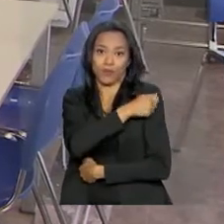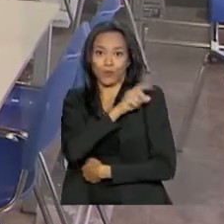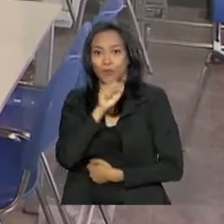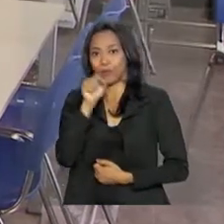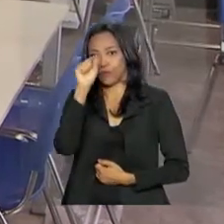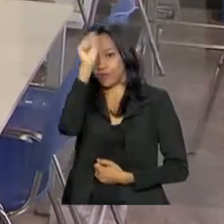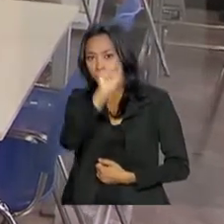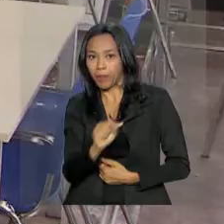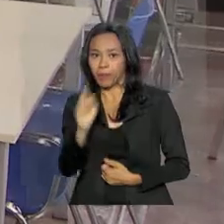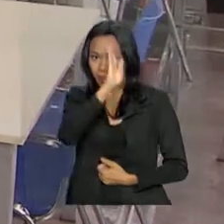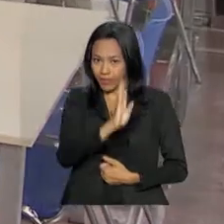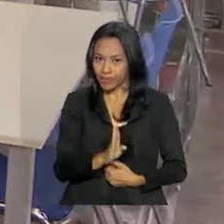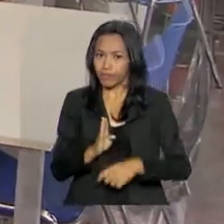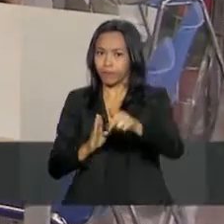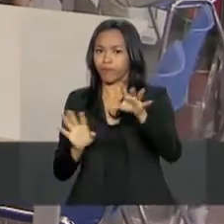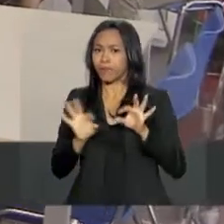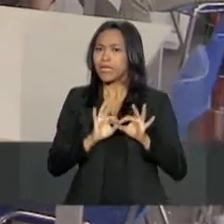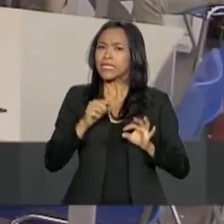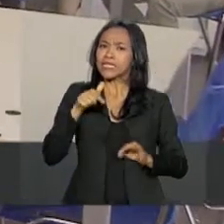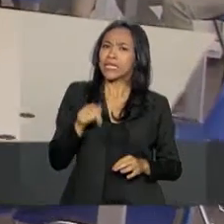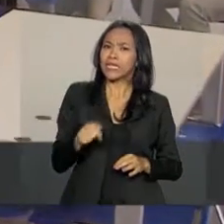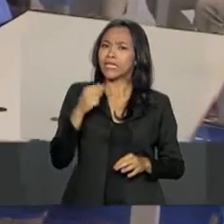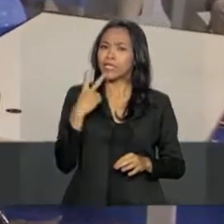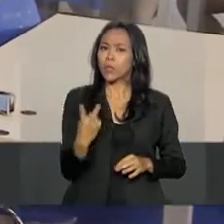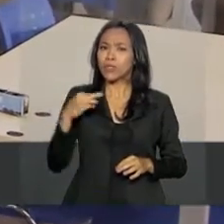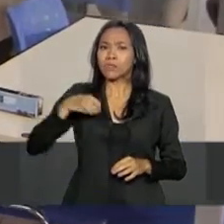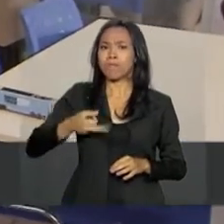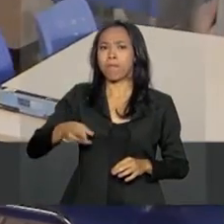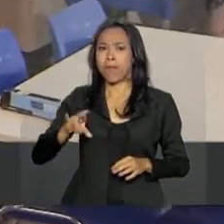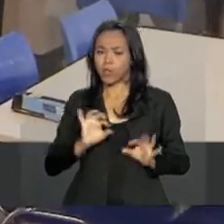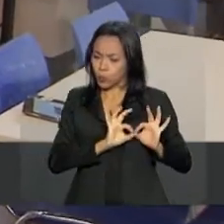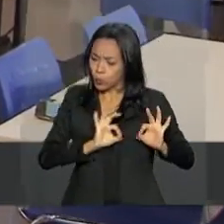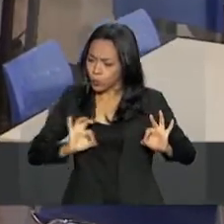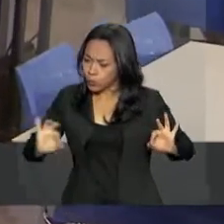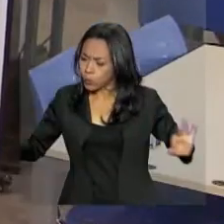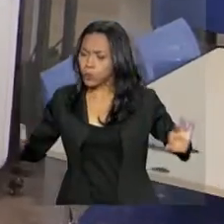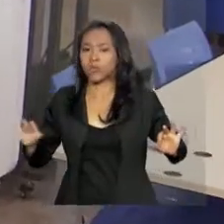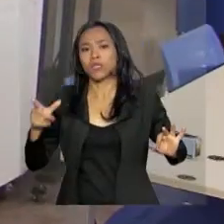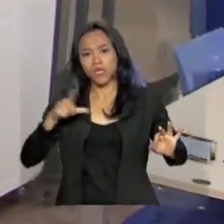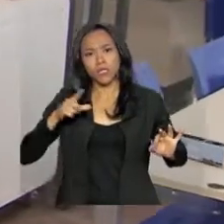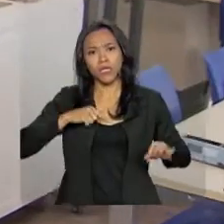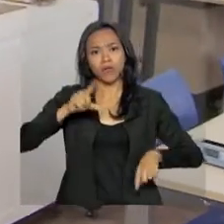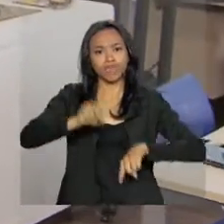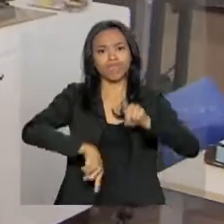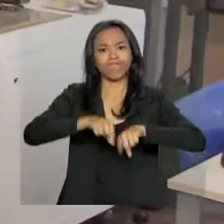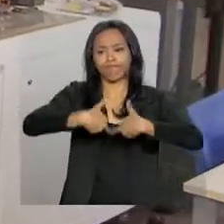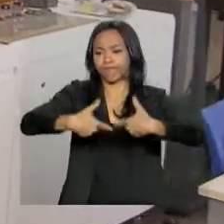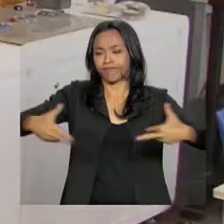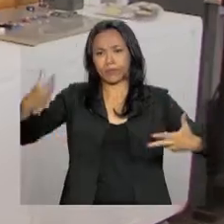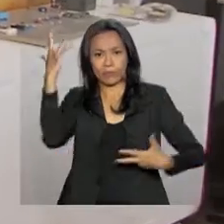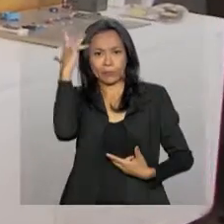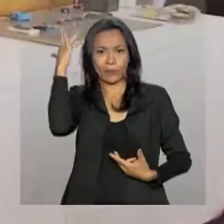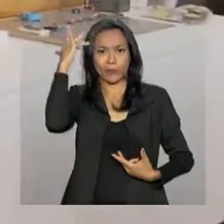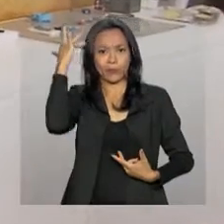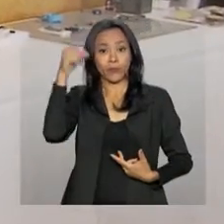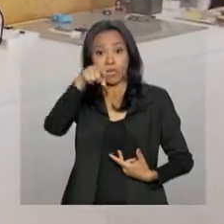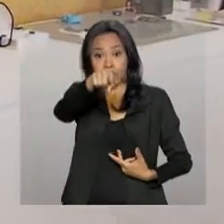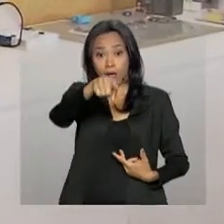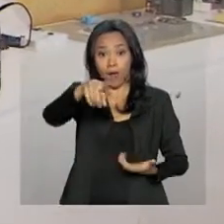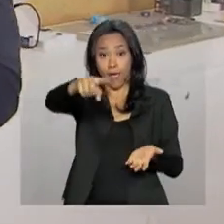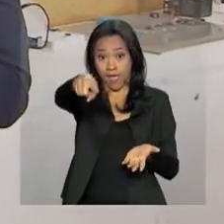são 72 metros quadrados com ferramentas e equipamentos de última geração como essa impressora 3d